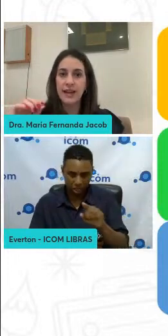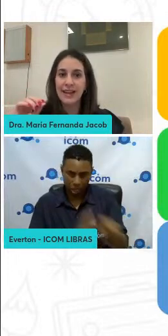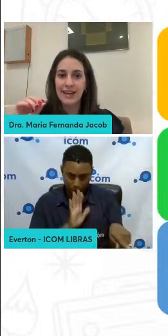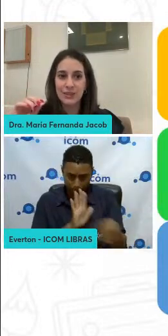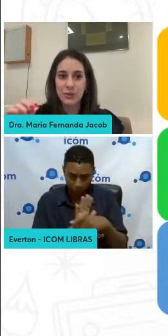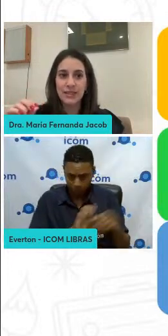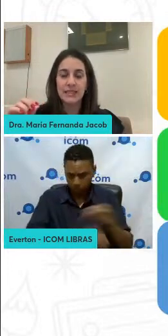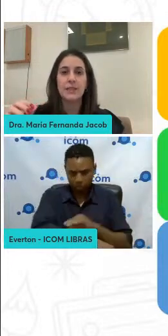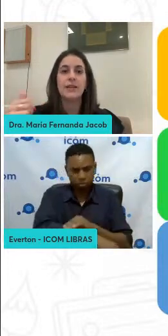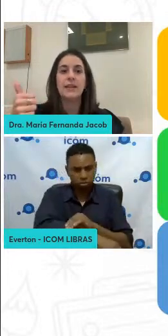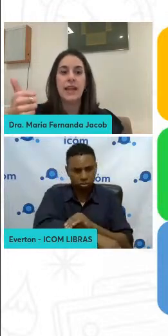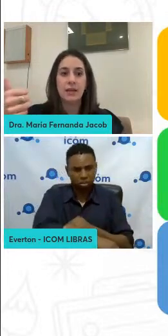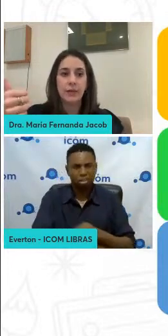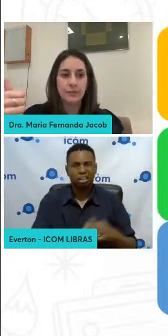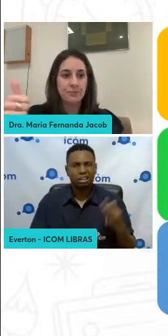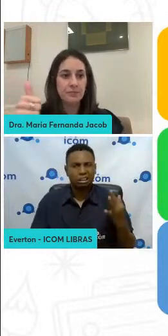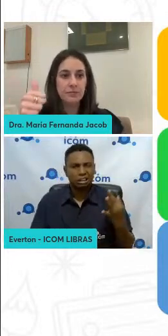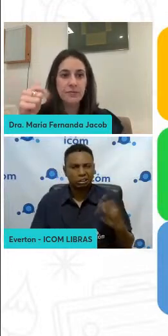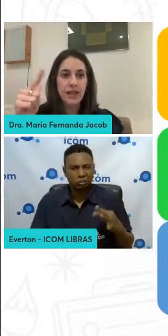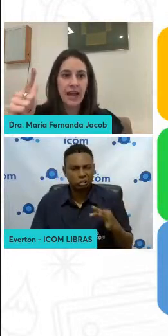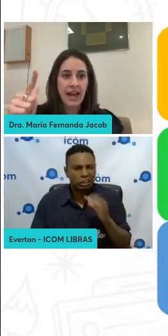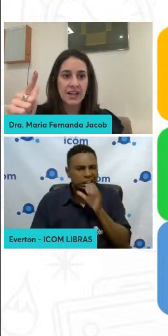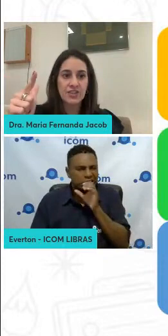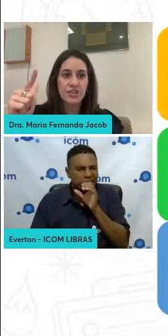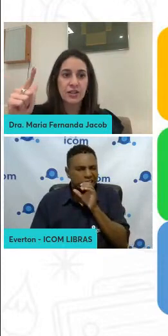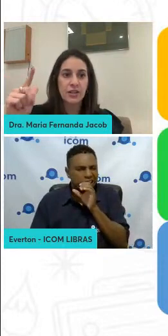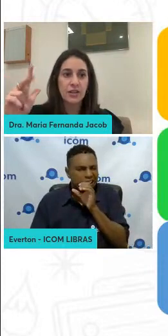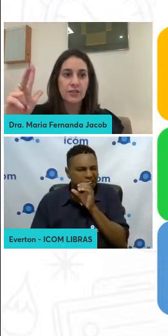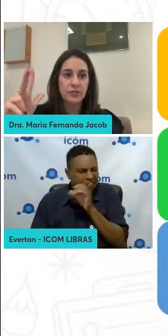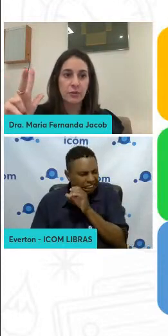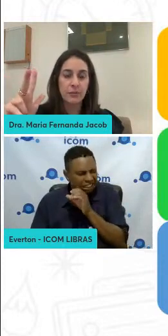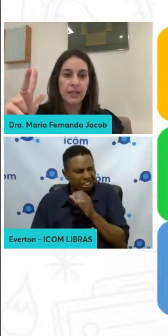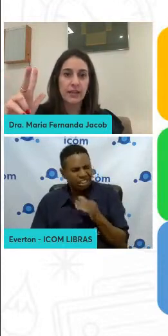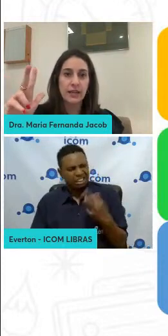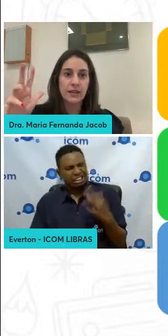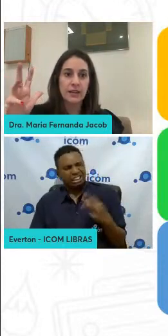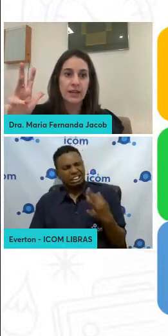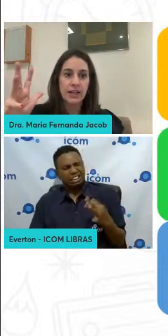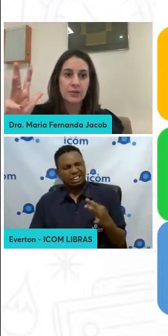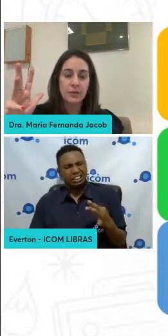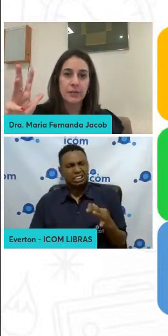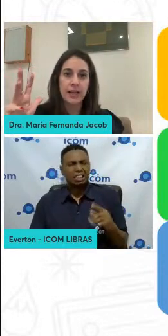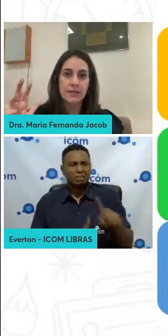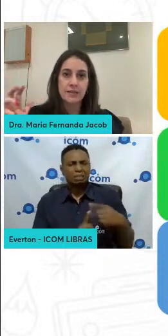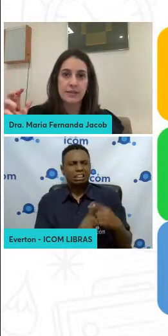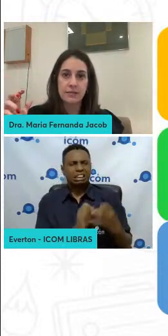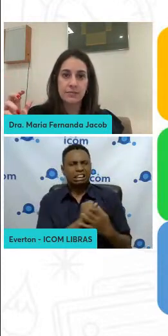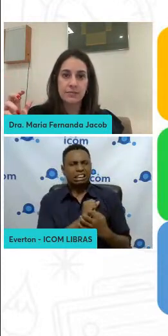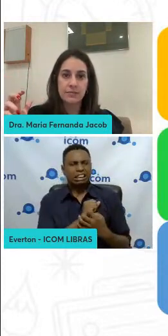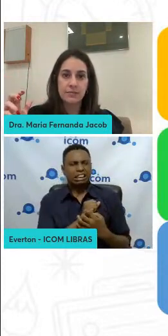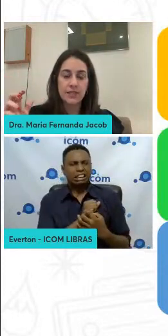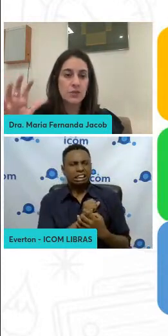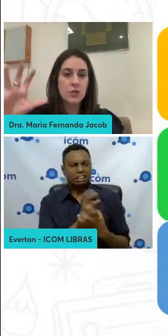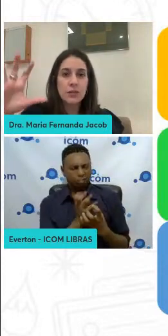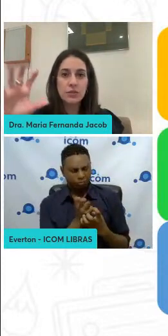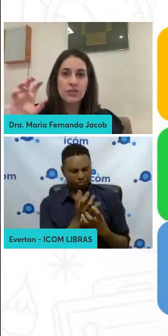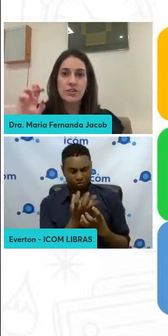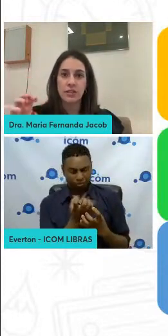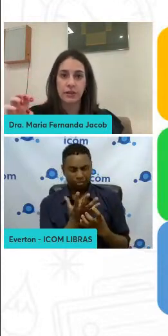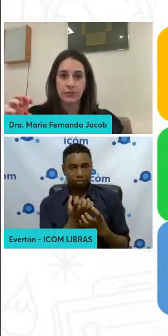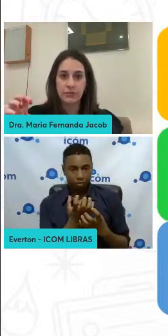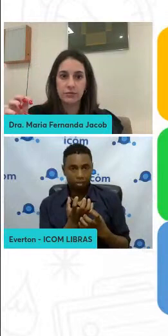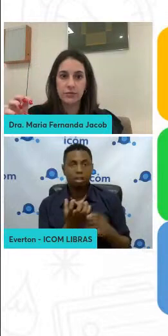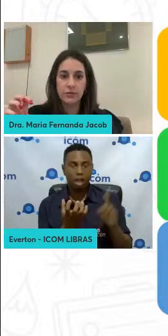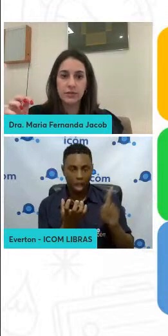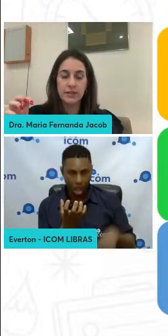de nervo? É aquela dor que queima, arde, formiga, adormece. Isso é uma dor